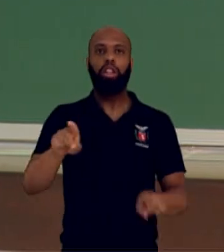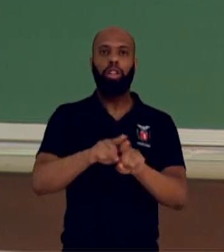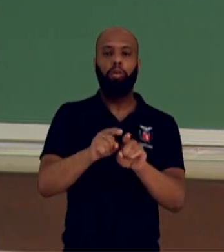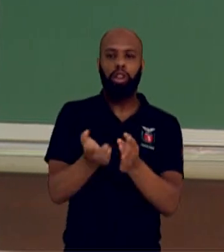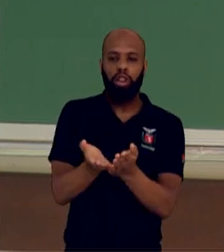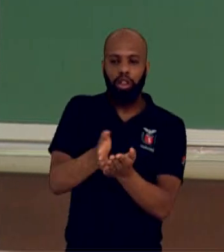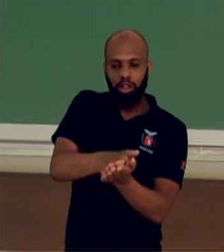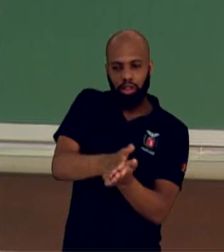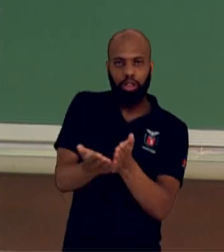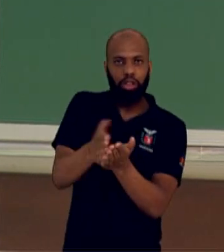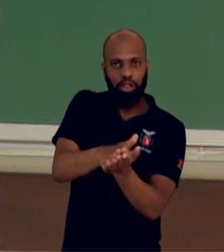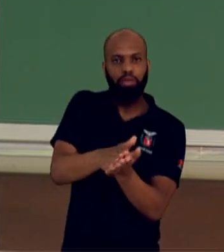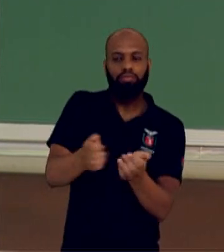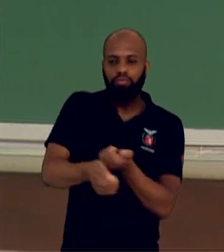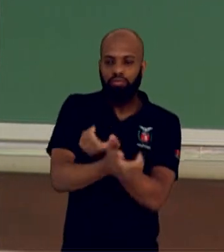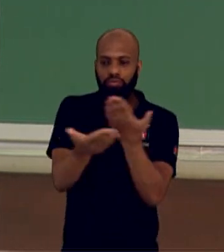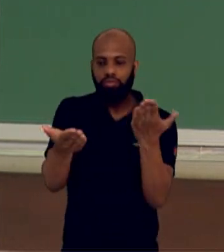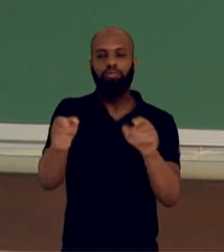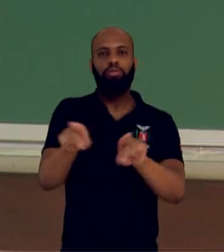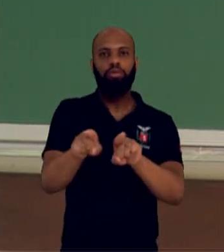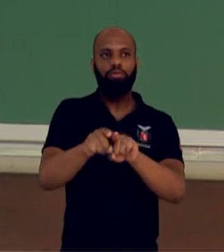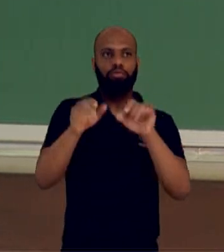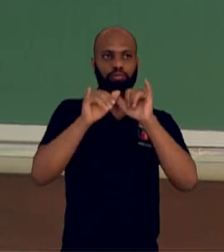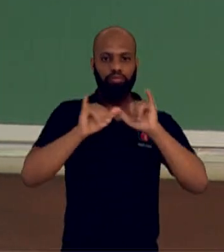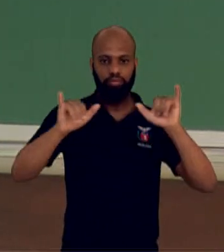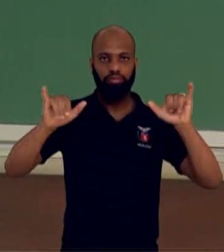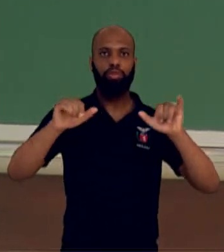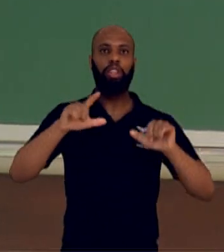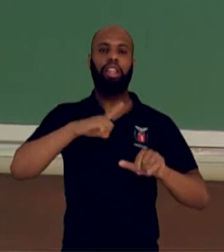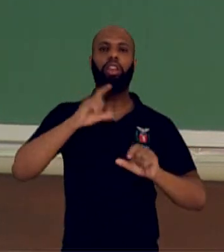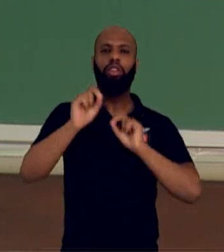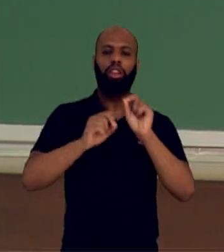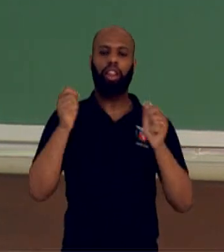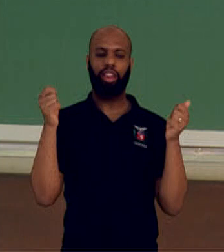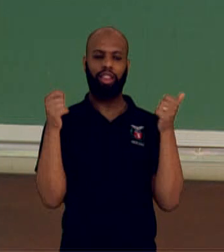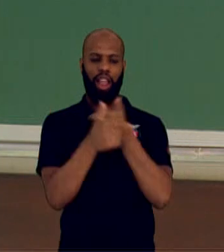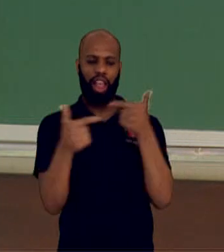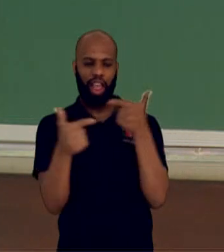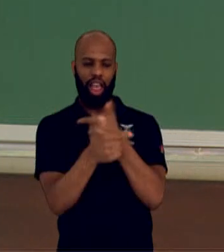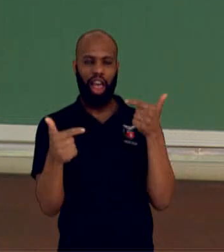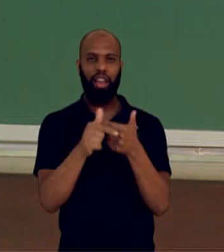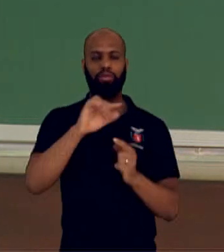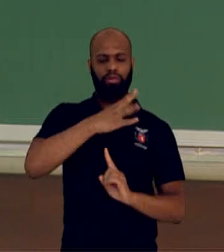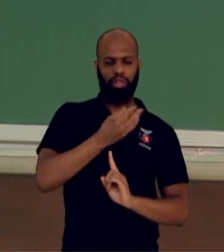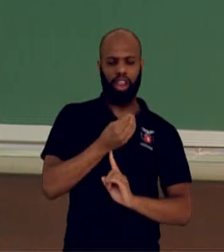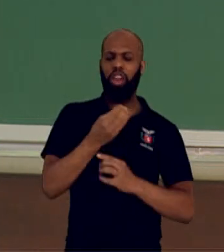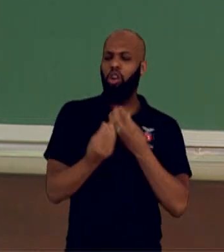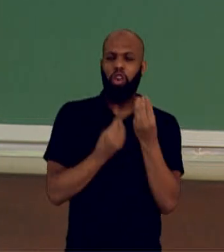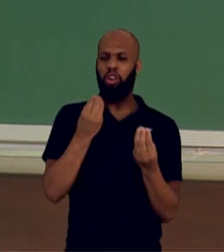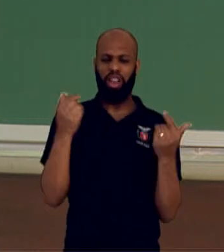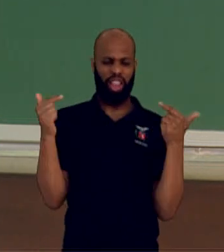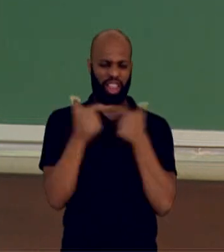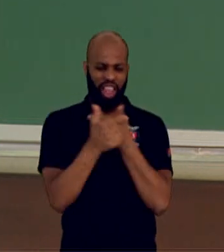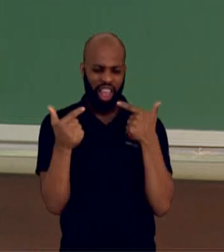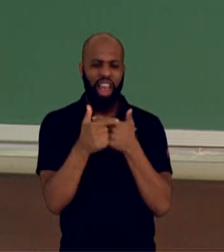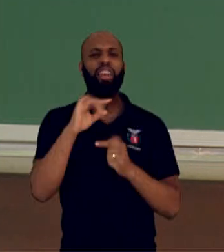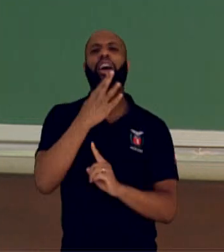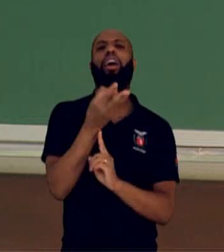folhetim, né? Que está satirizando a arte. Mas como assim, professora? Sim,